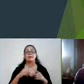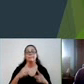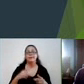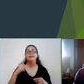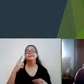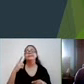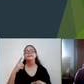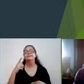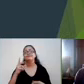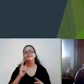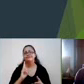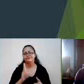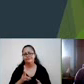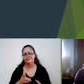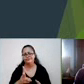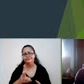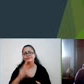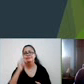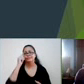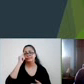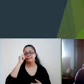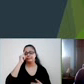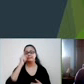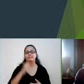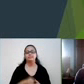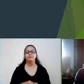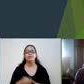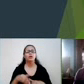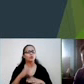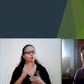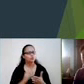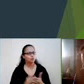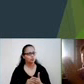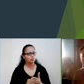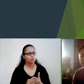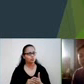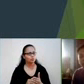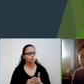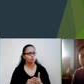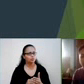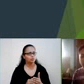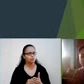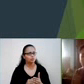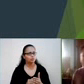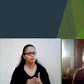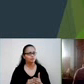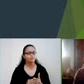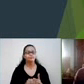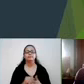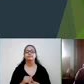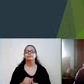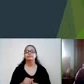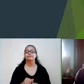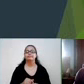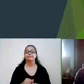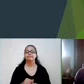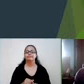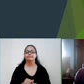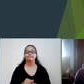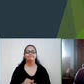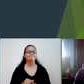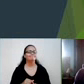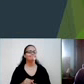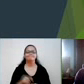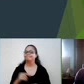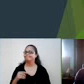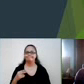Só que tem que repetir todo o negócio sempre naquela mesma quantidade de casas decimais. Portanto, isso aqui não